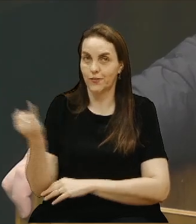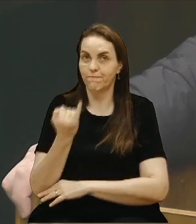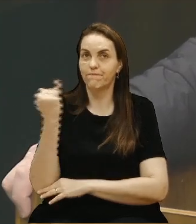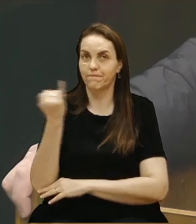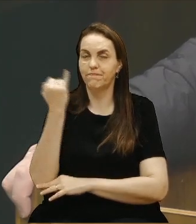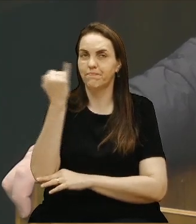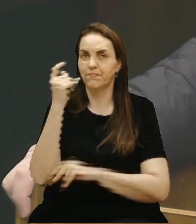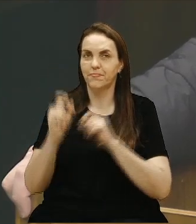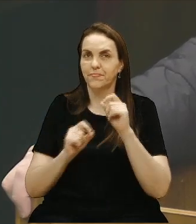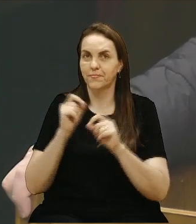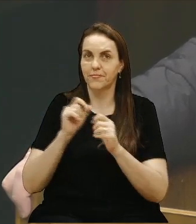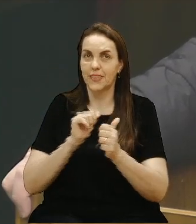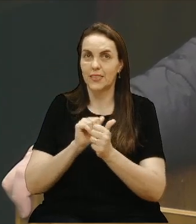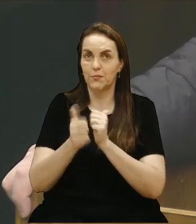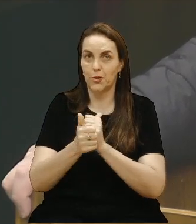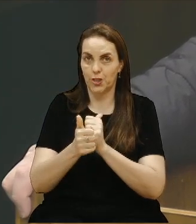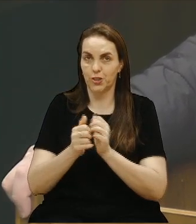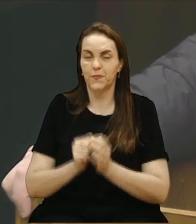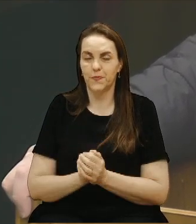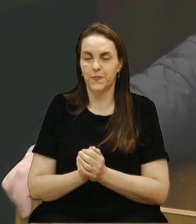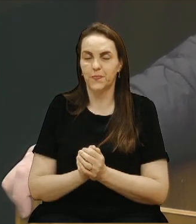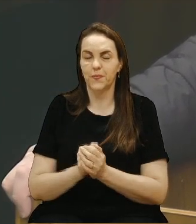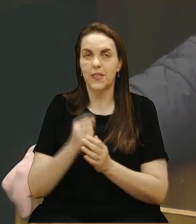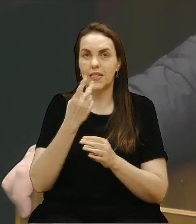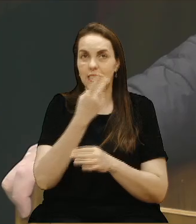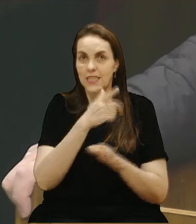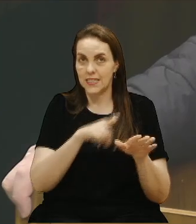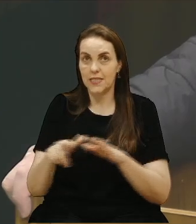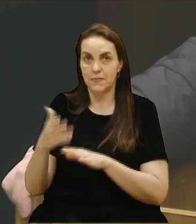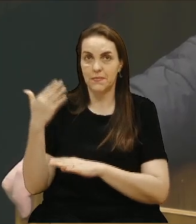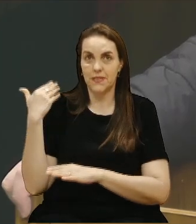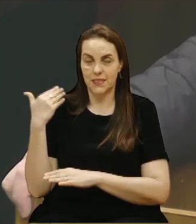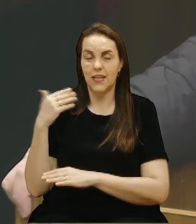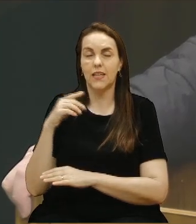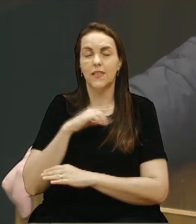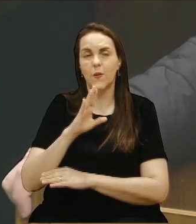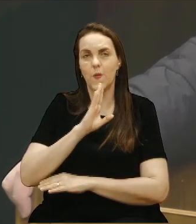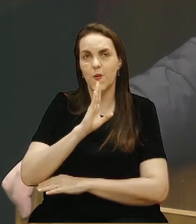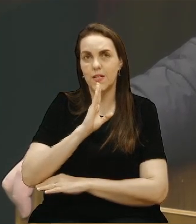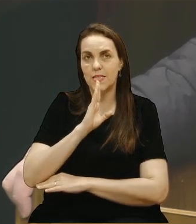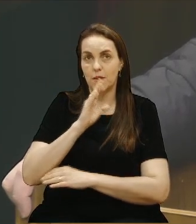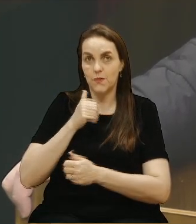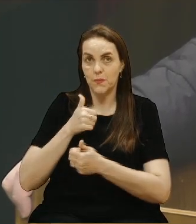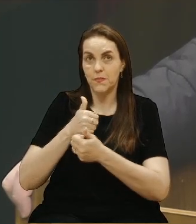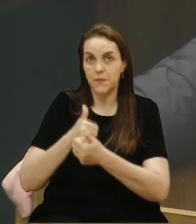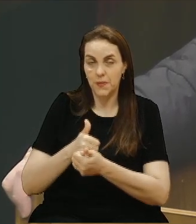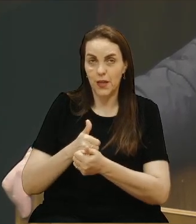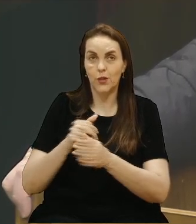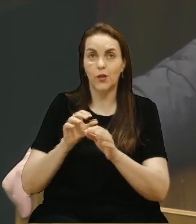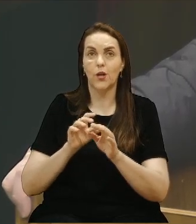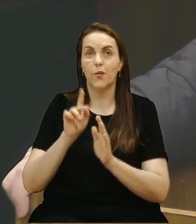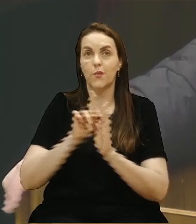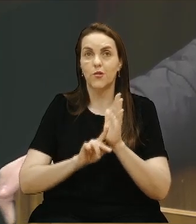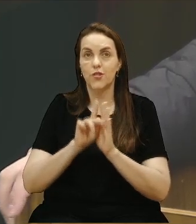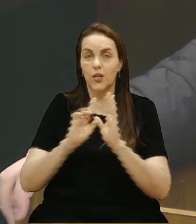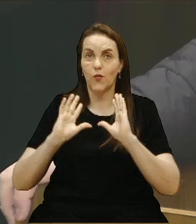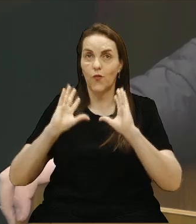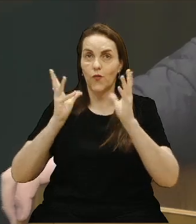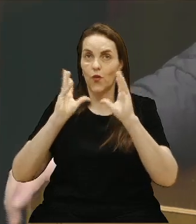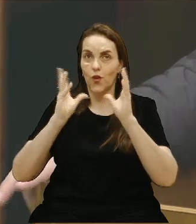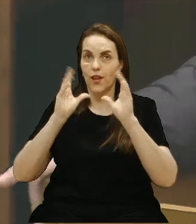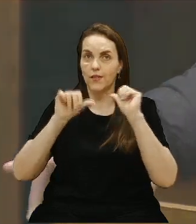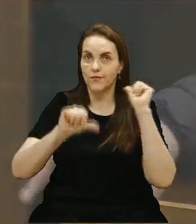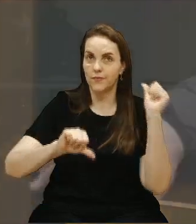é a questão do esporte. Na última semana, nós estivemos conhecendo de perto aí o projeto Vôlei Transforma, né,